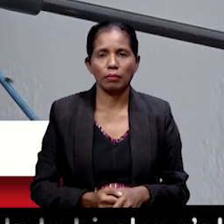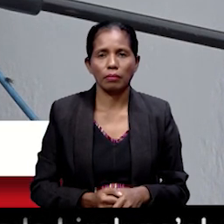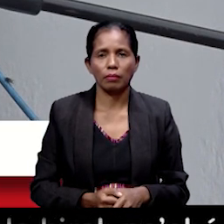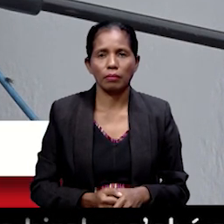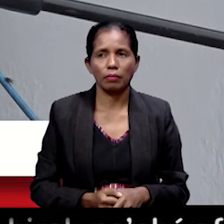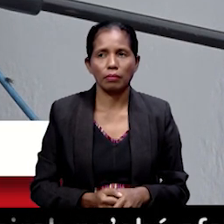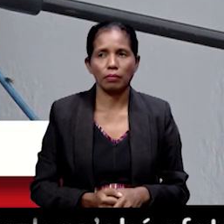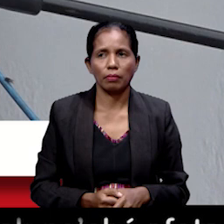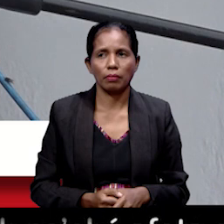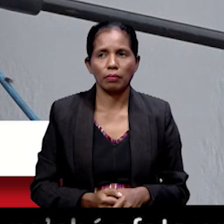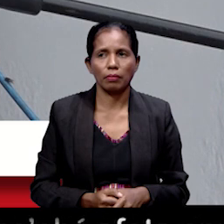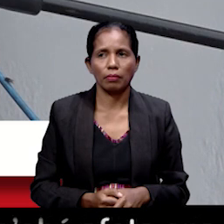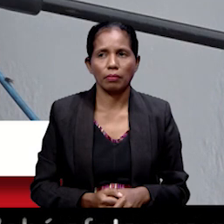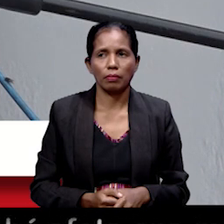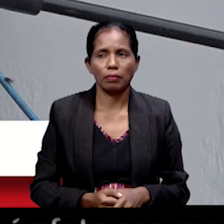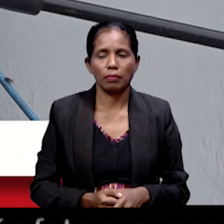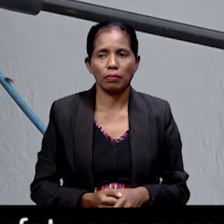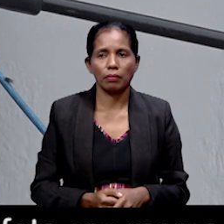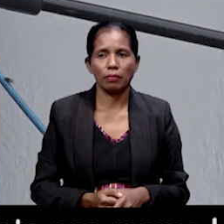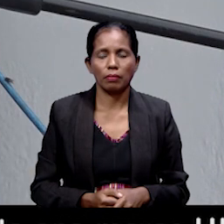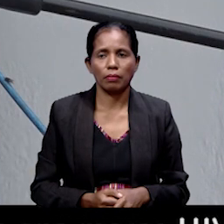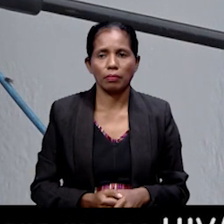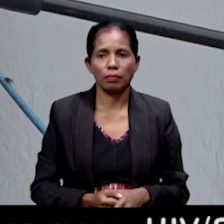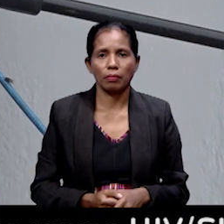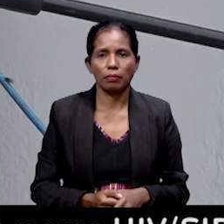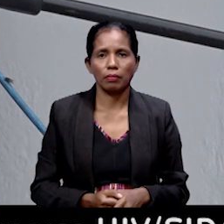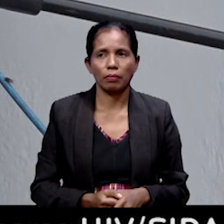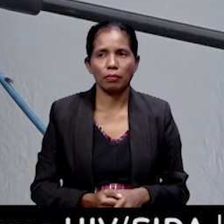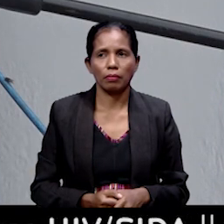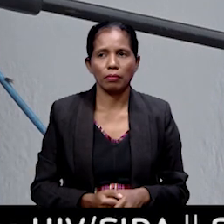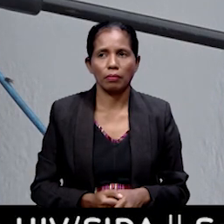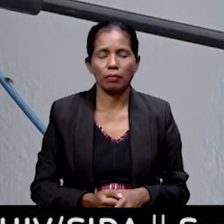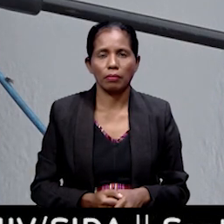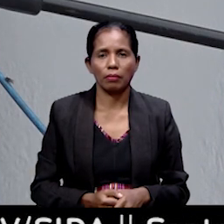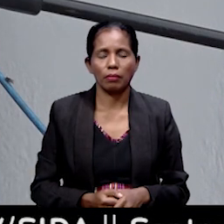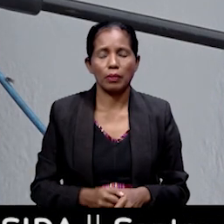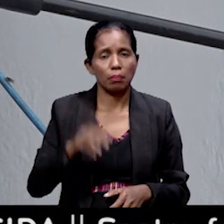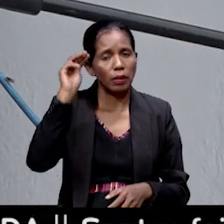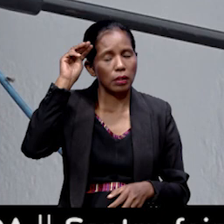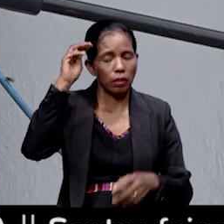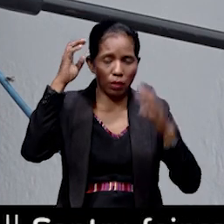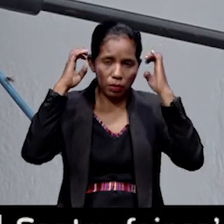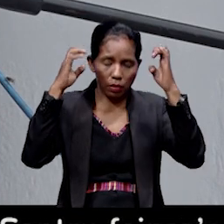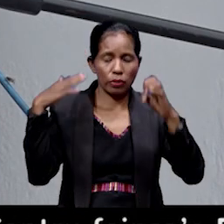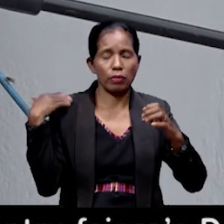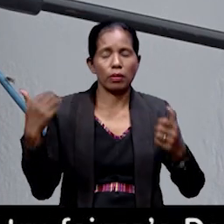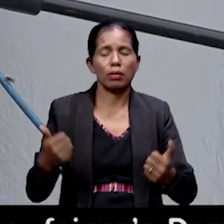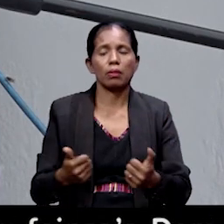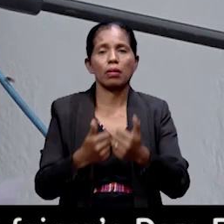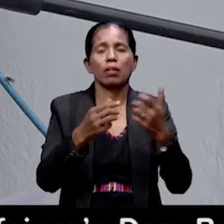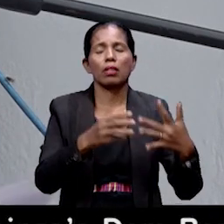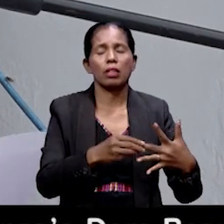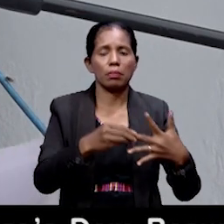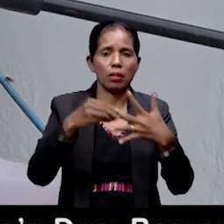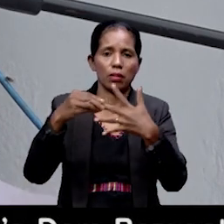Camões, Leitorado Brasileiro, Embaixada do Brasil, Ministério da Educação, Juventude e Desporto, especialmente por meio